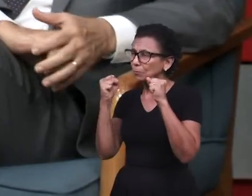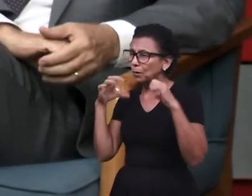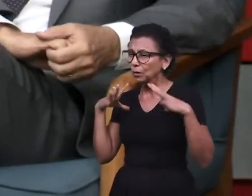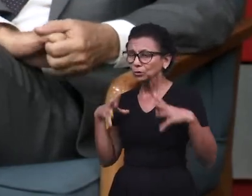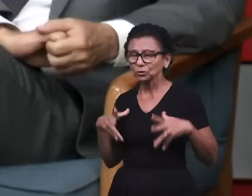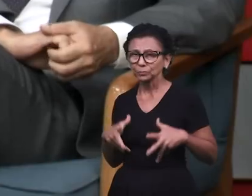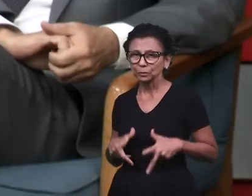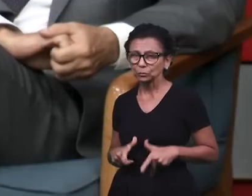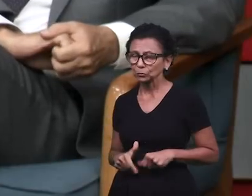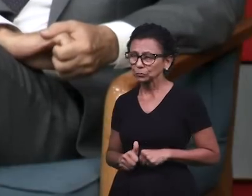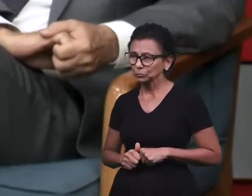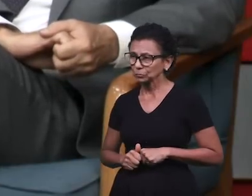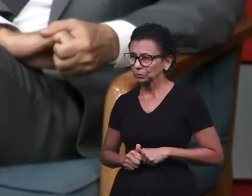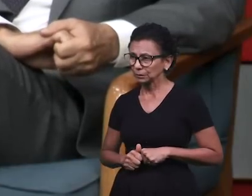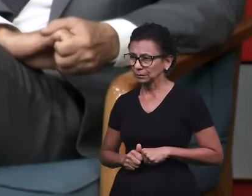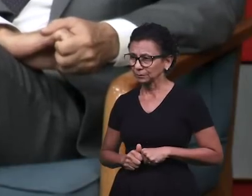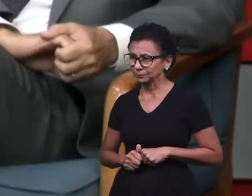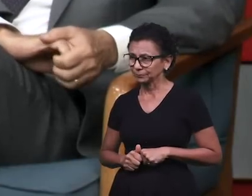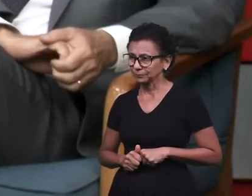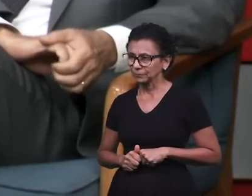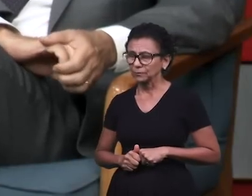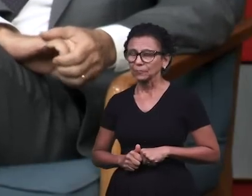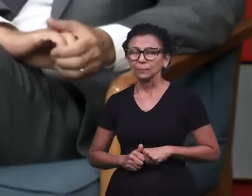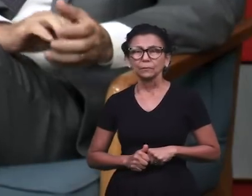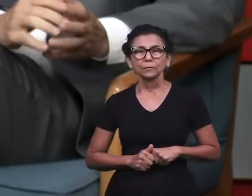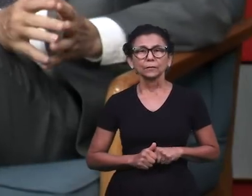Jesus não se afastou daquele homem.